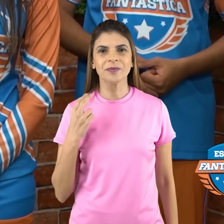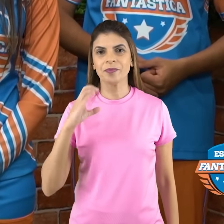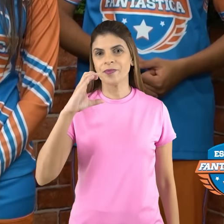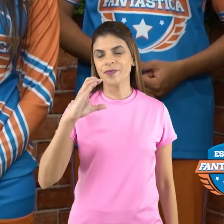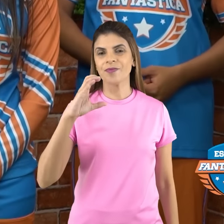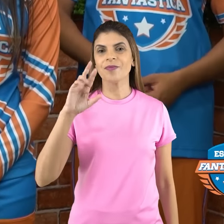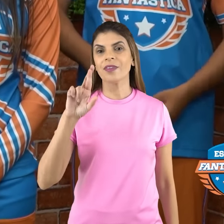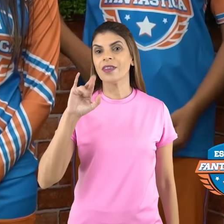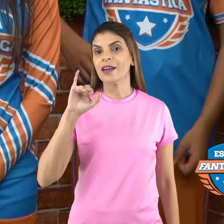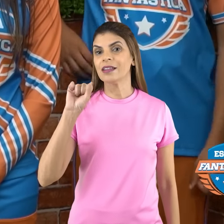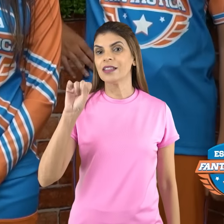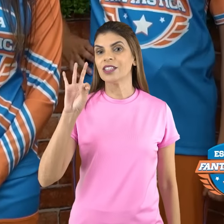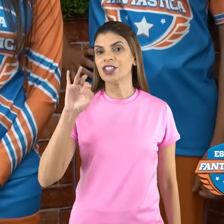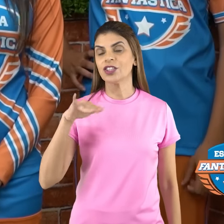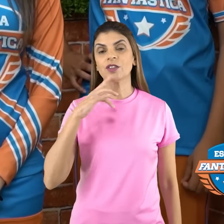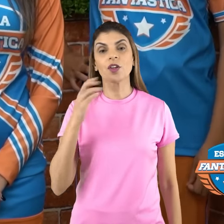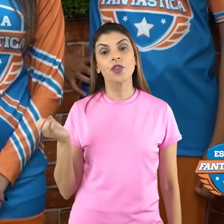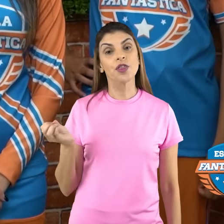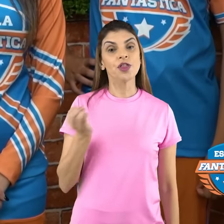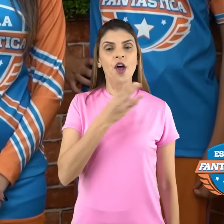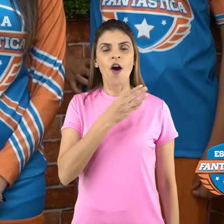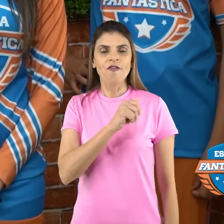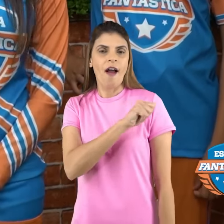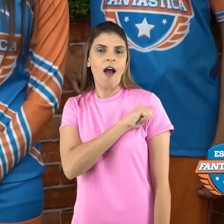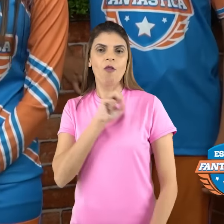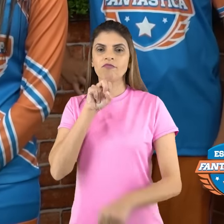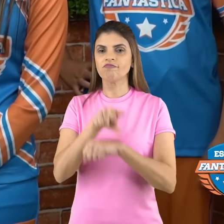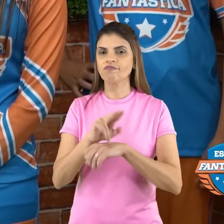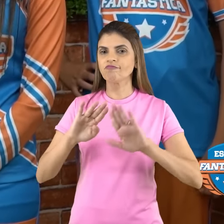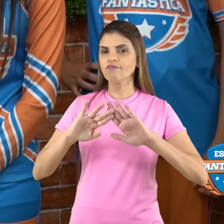Cristina e eu sou a nova aluna da Escola Fantástica.